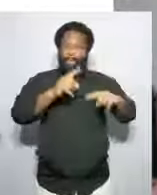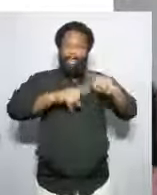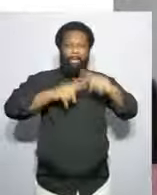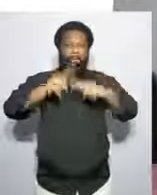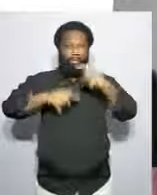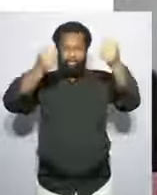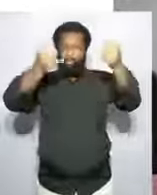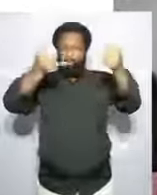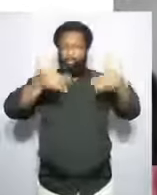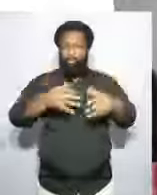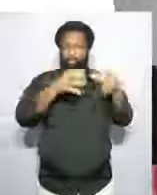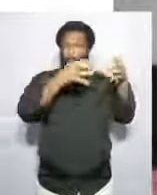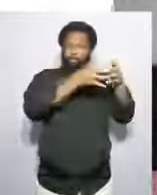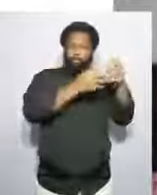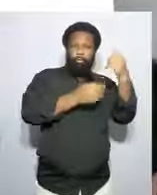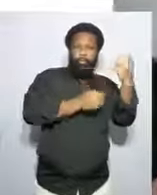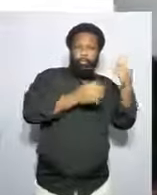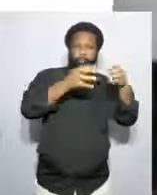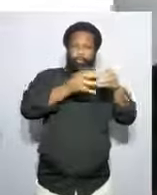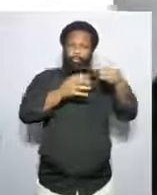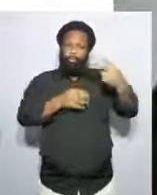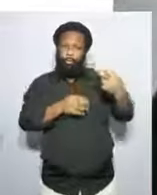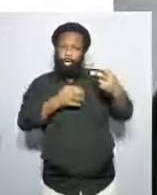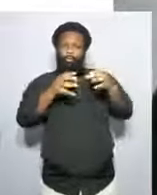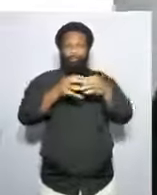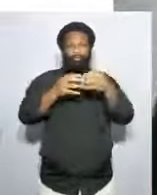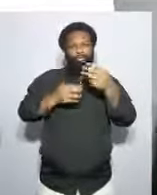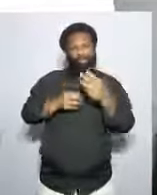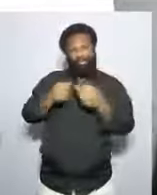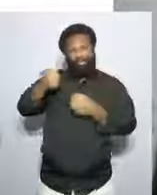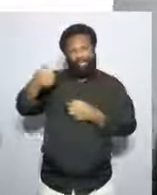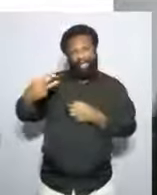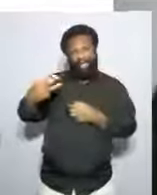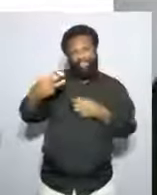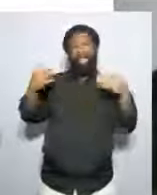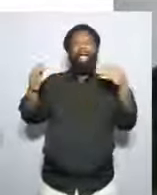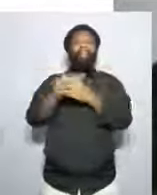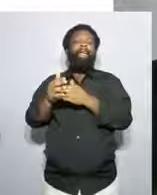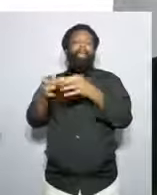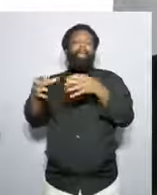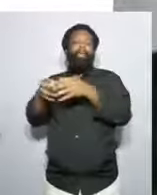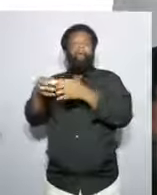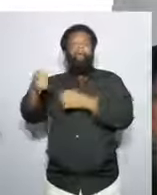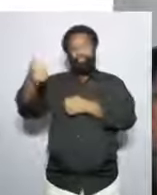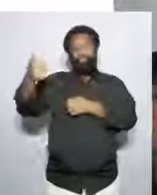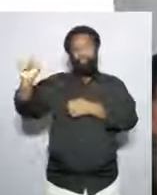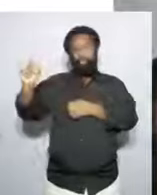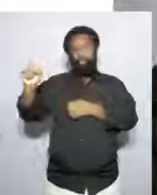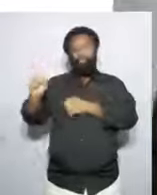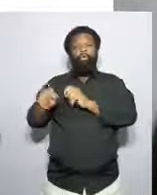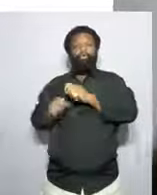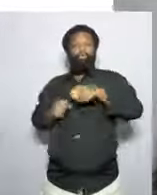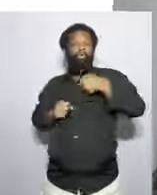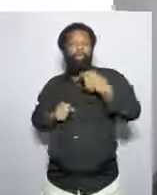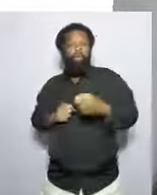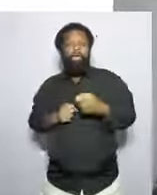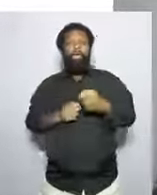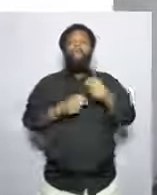de falar, que estão no grupo 1, no grupo 2, no grupo 13, até esse grupo 18, são chamados de